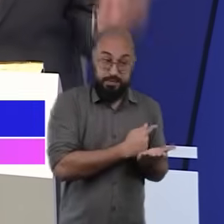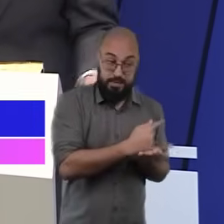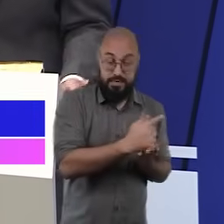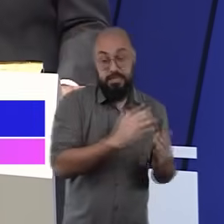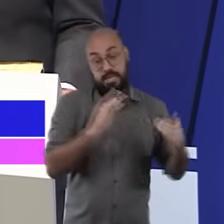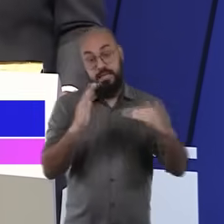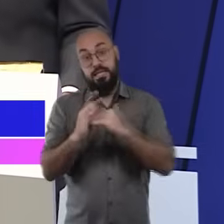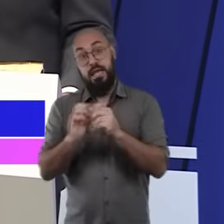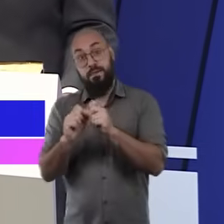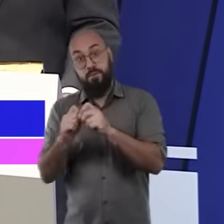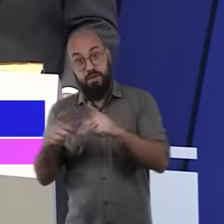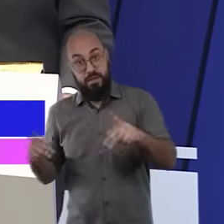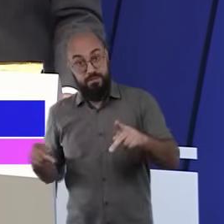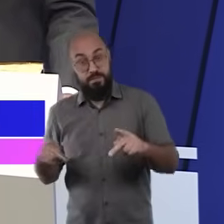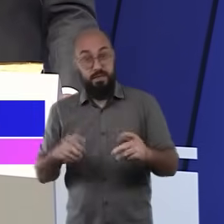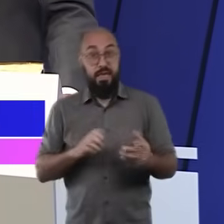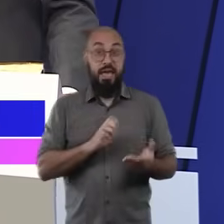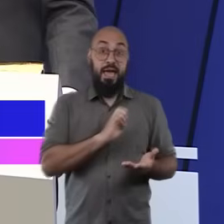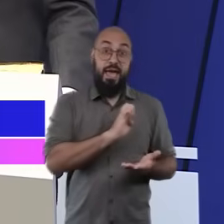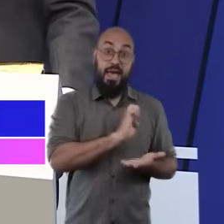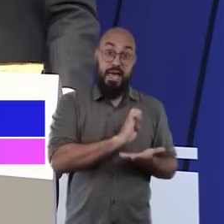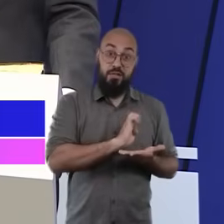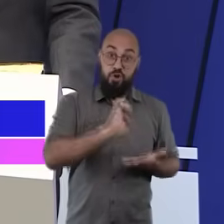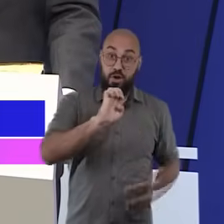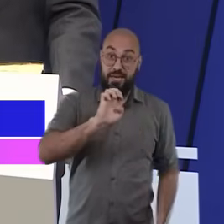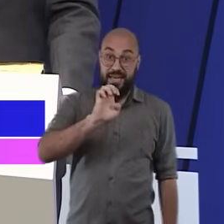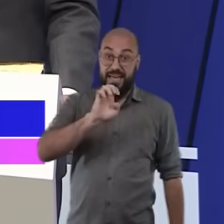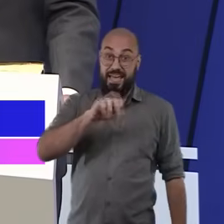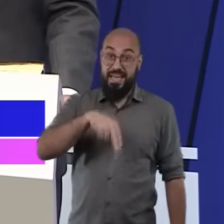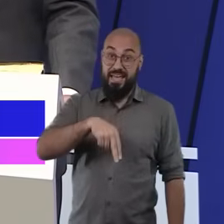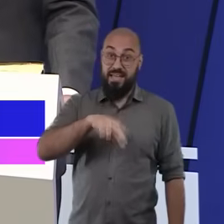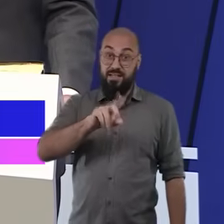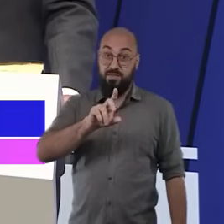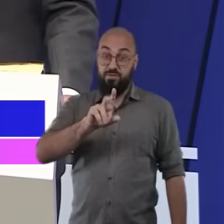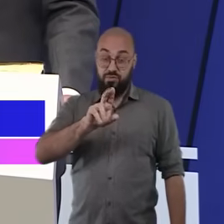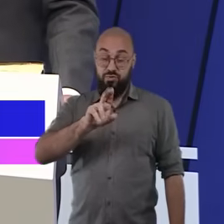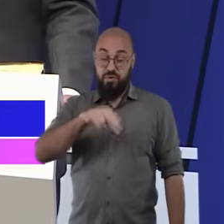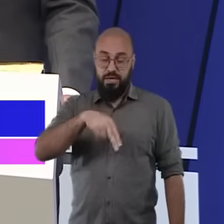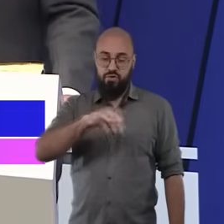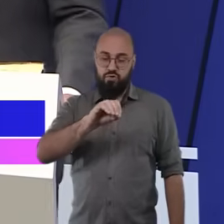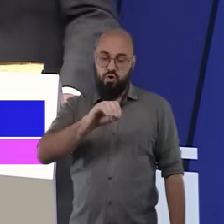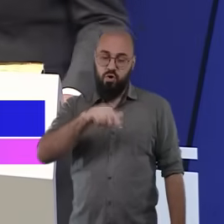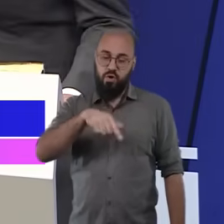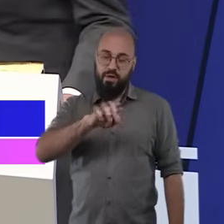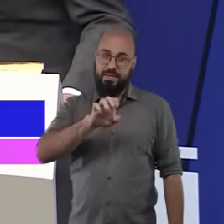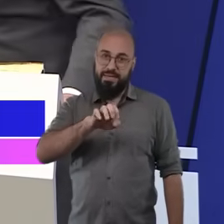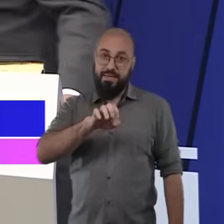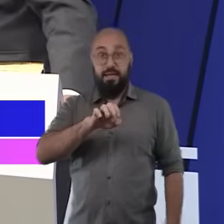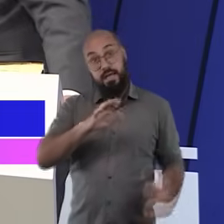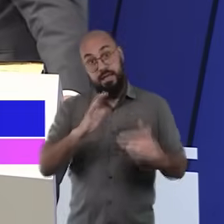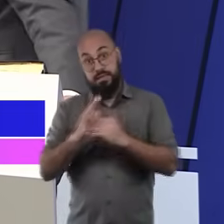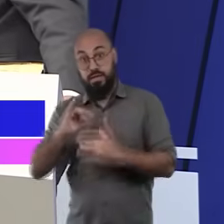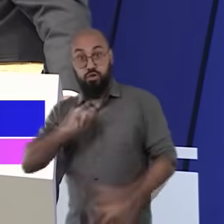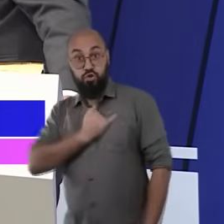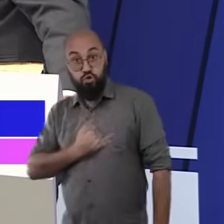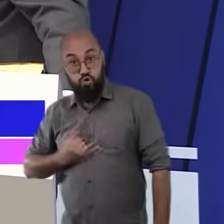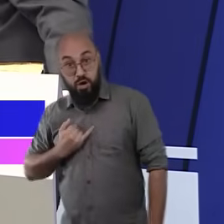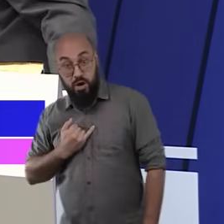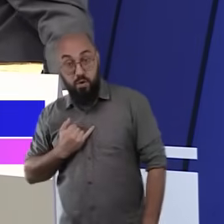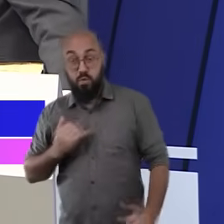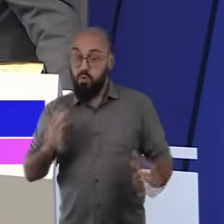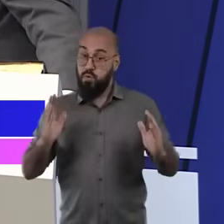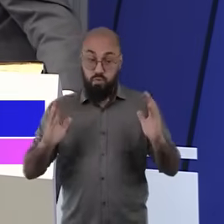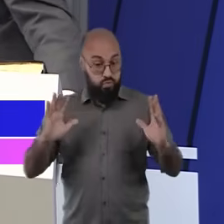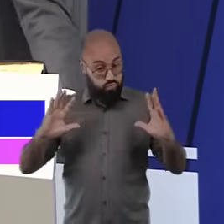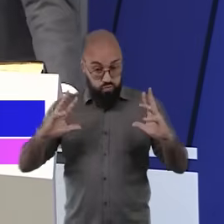de Enoque até João, nós vemos a esperança do retorno de Cristo Jesus. E aqui, quem está falando é o próprio